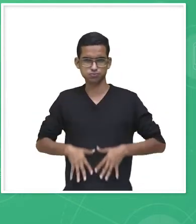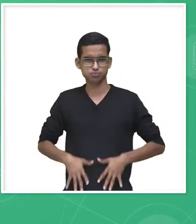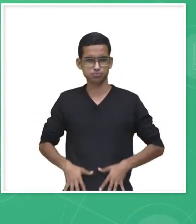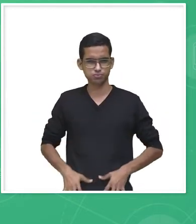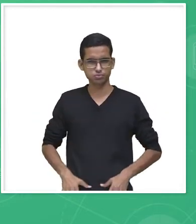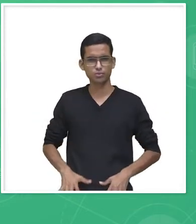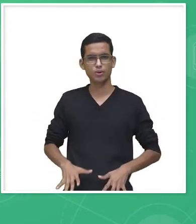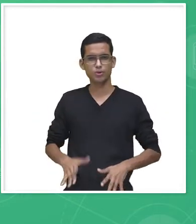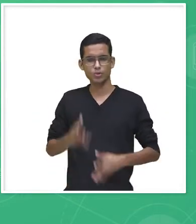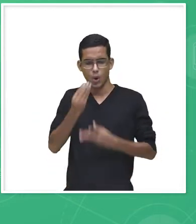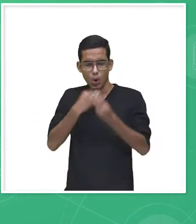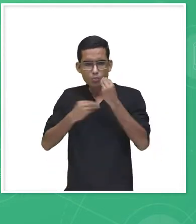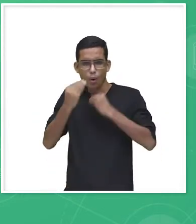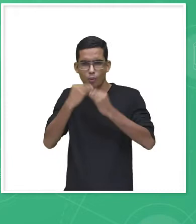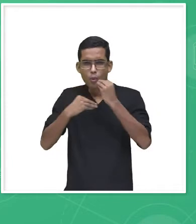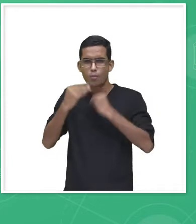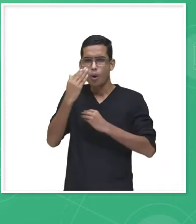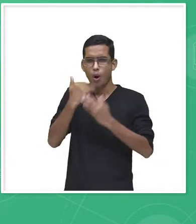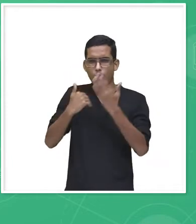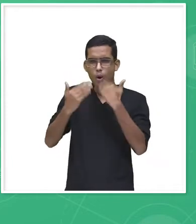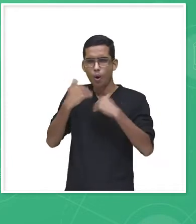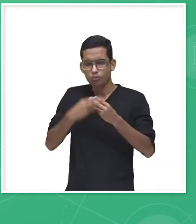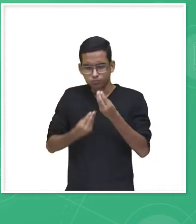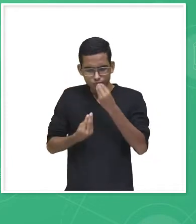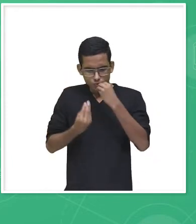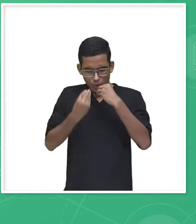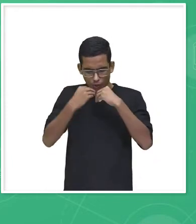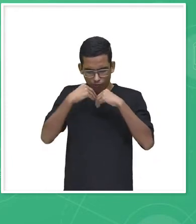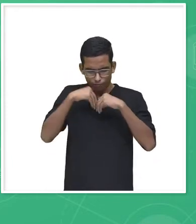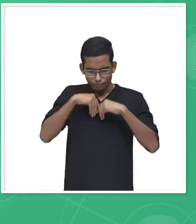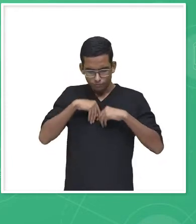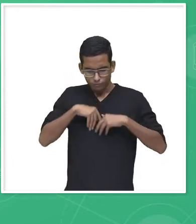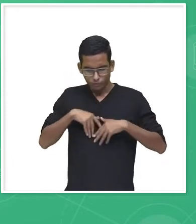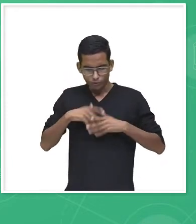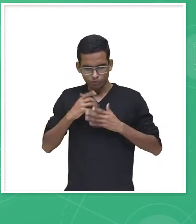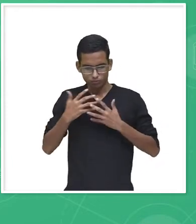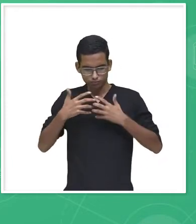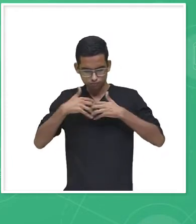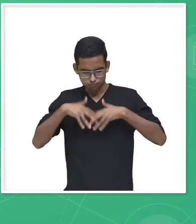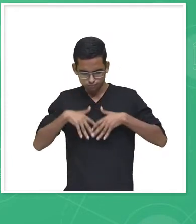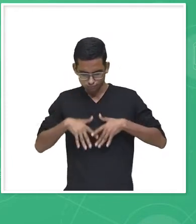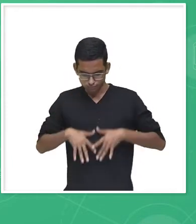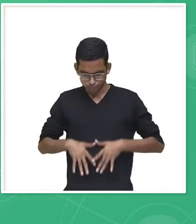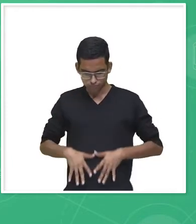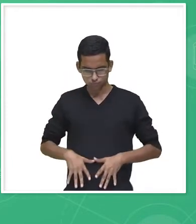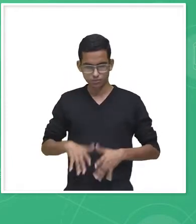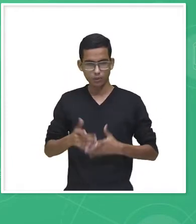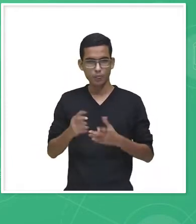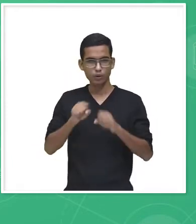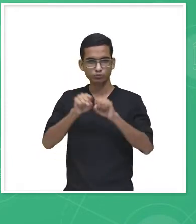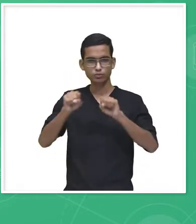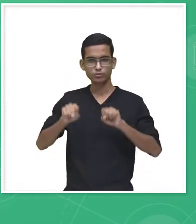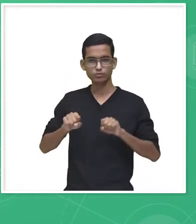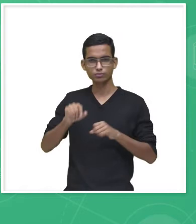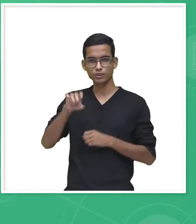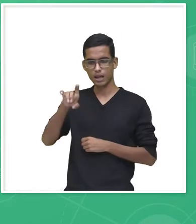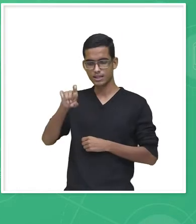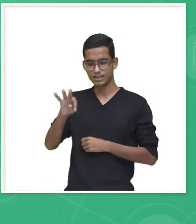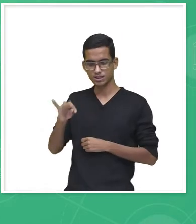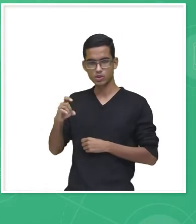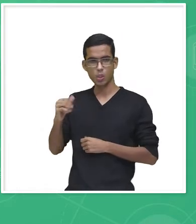alimentando Então vai escrever tar substâncias que o corpo não vai precisar mais tá então sistema excretor está aí para